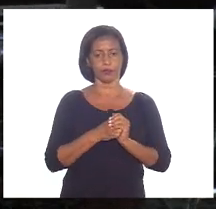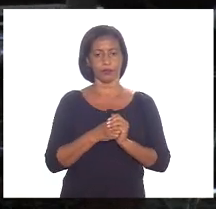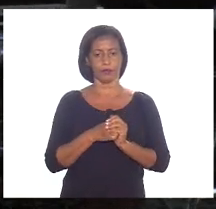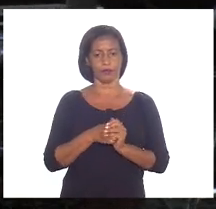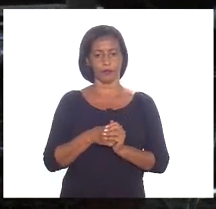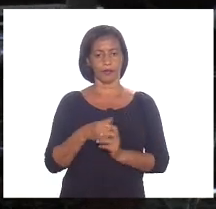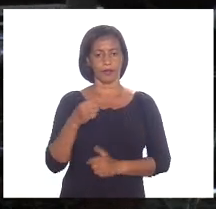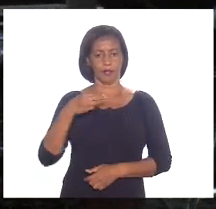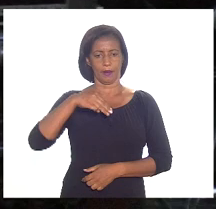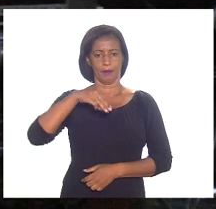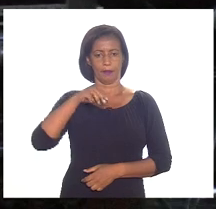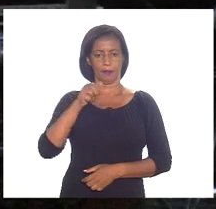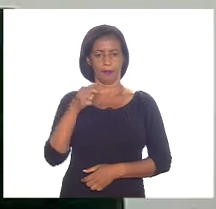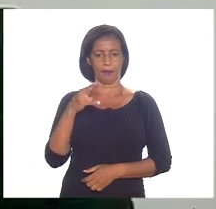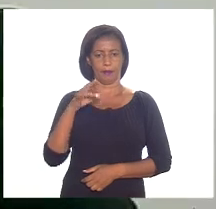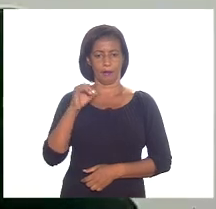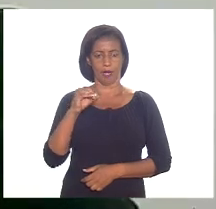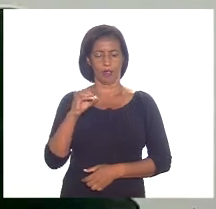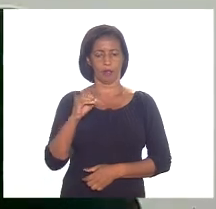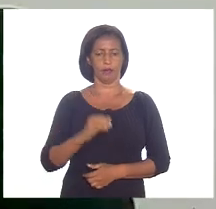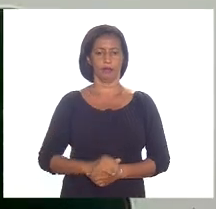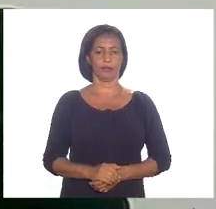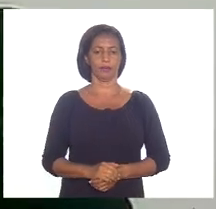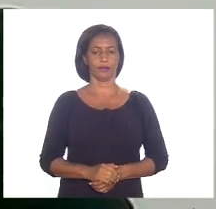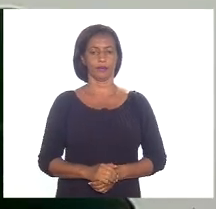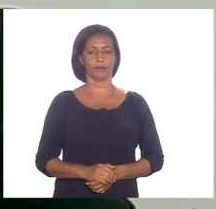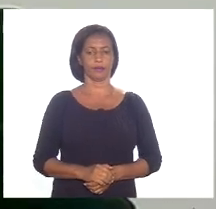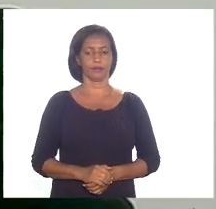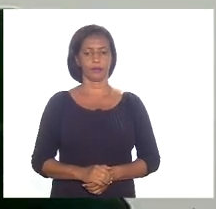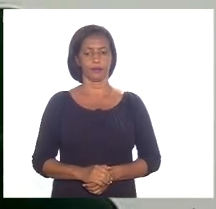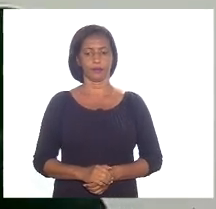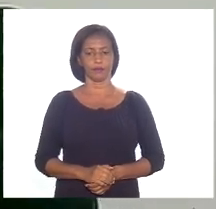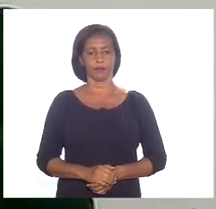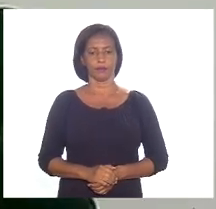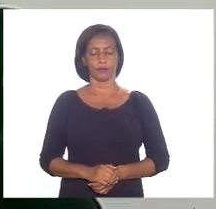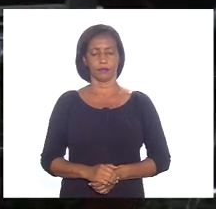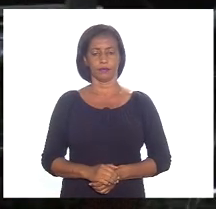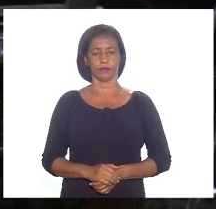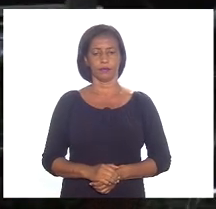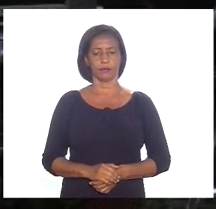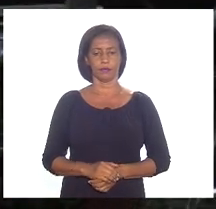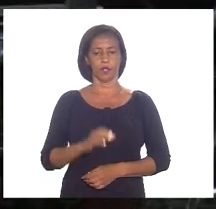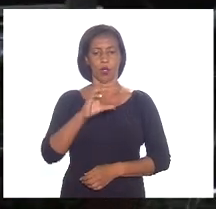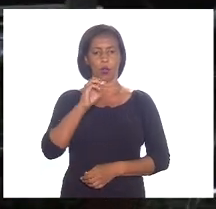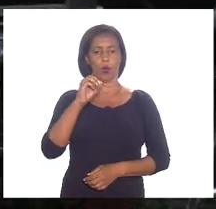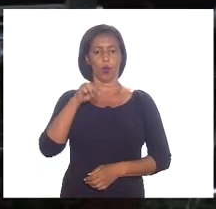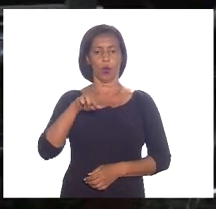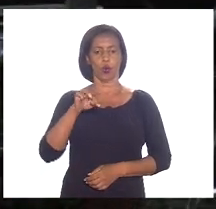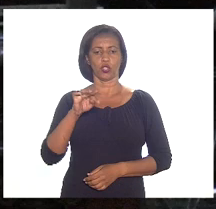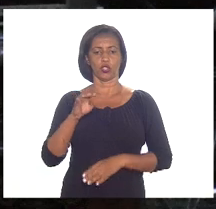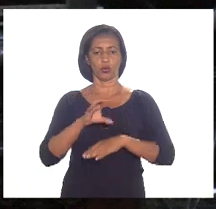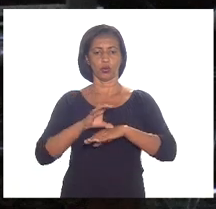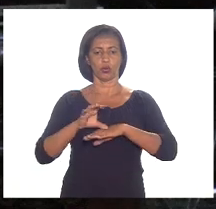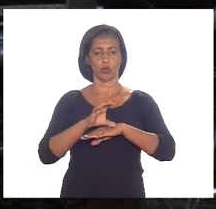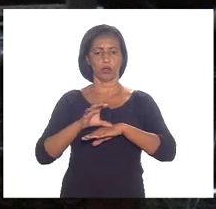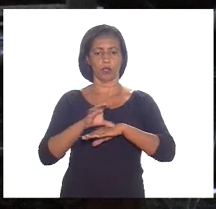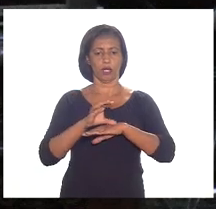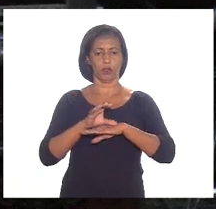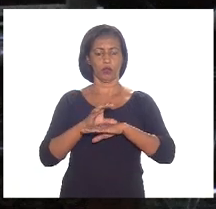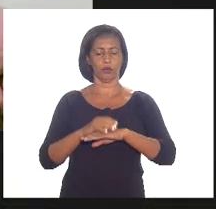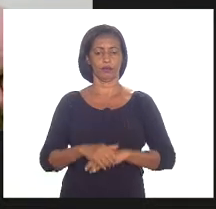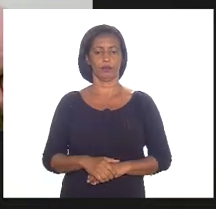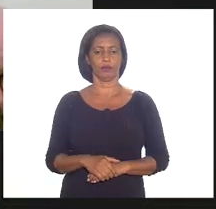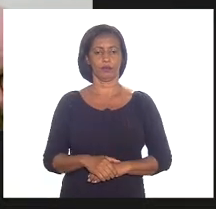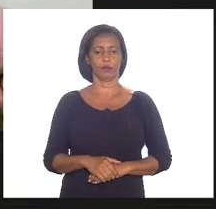Pacheco represente parecer pela constitucionalidade pela comissão de educação Deputado Flávio serafini